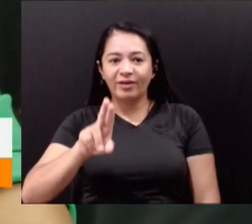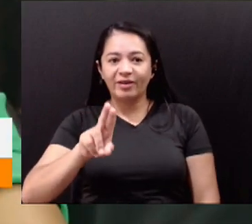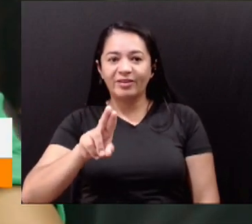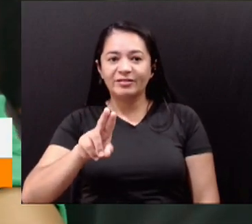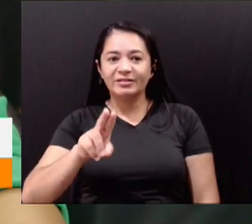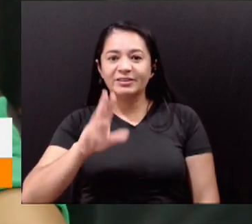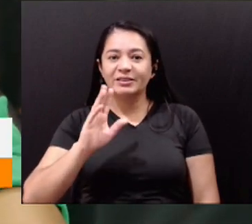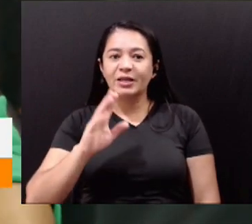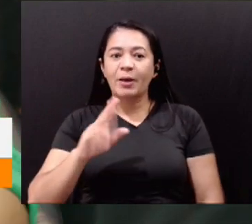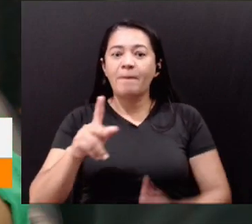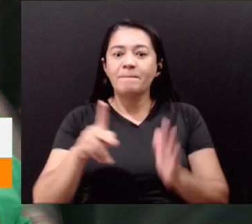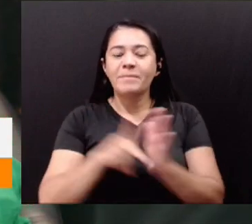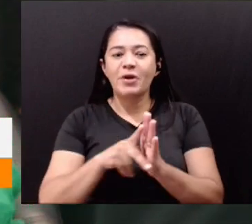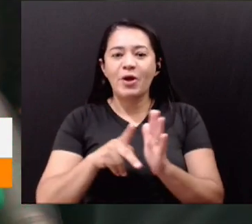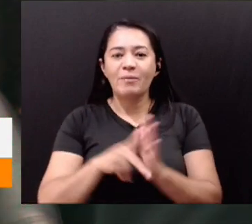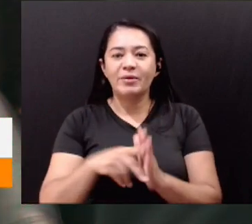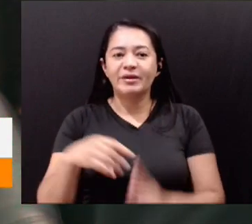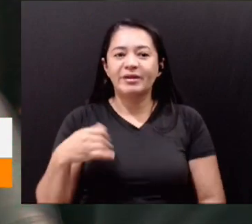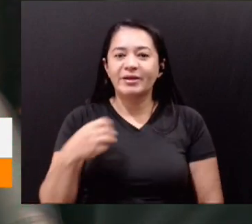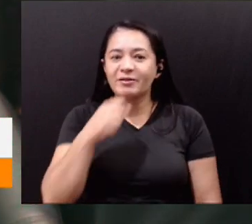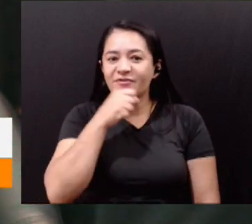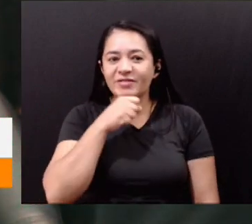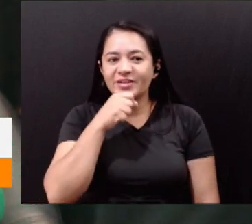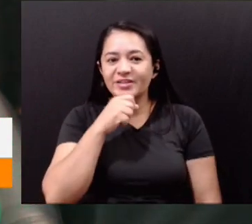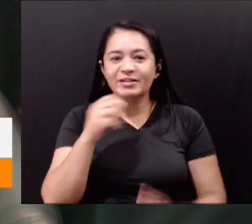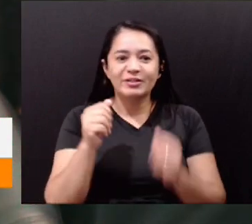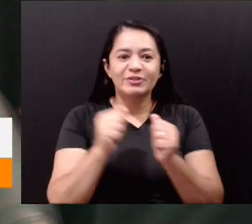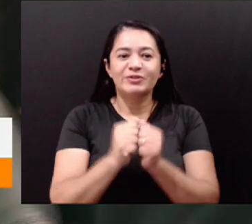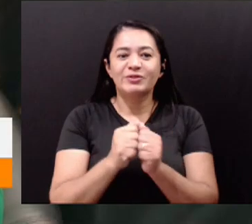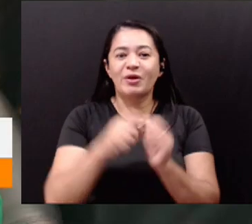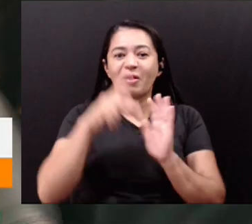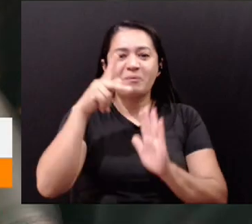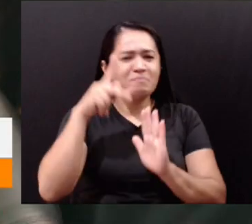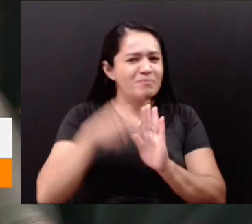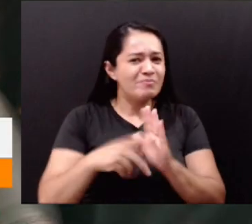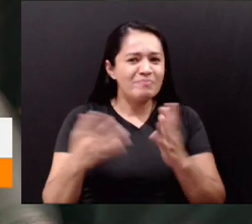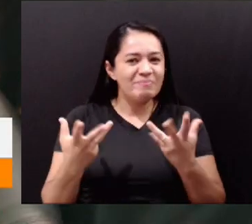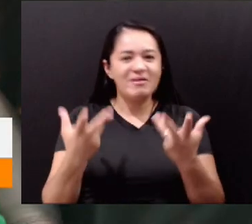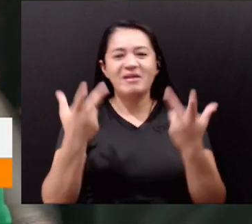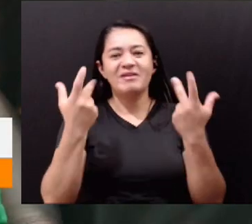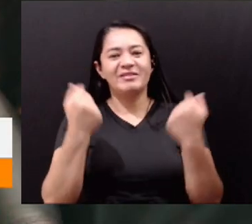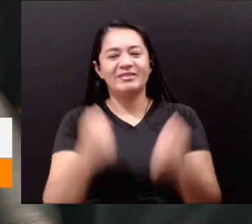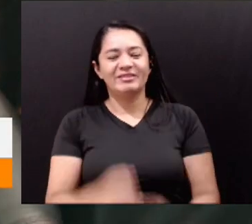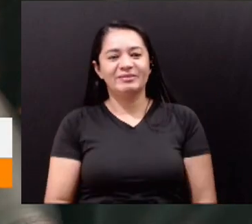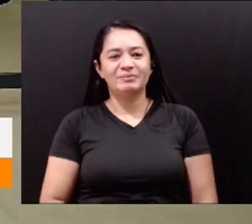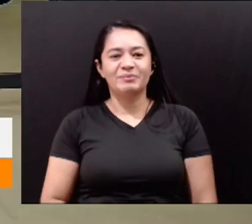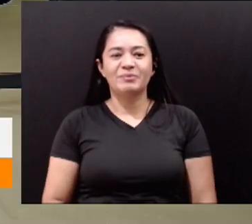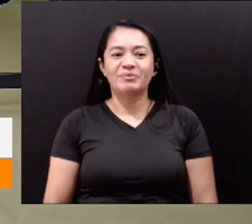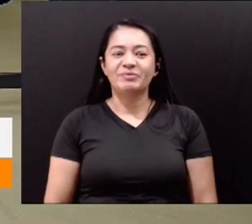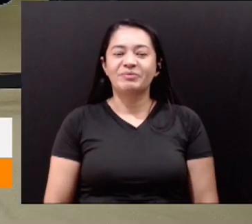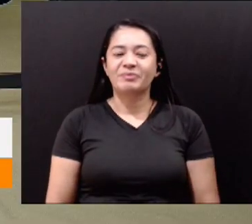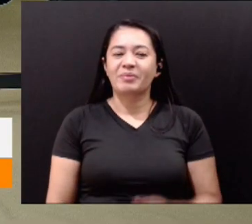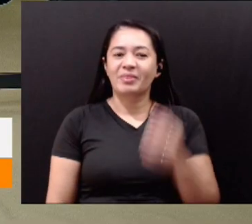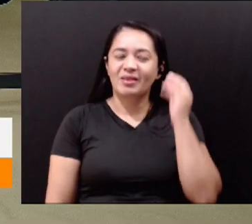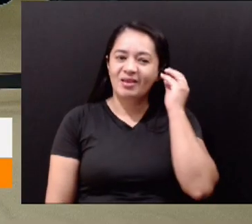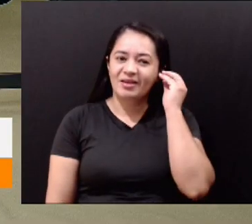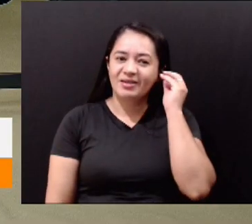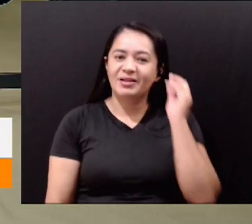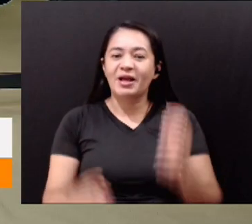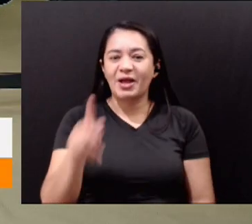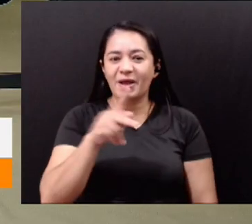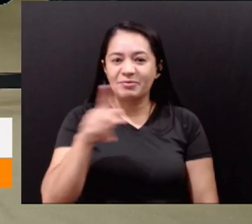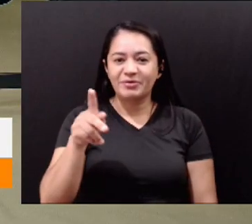envelhecer junto. Gente, que projeto sensacional! Quem vai falar desse projeto para a gente é a professora Denise, e eu